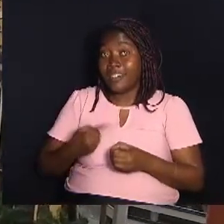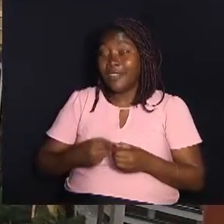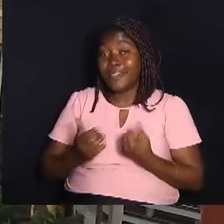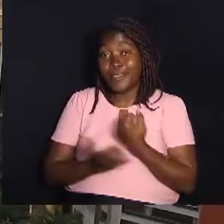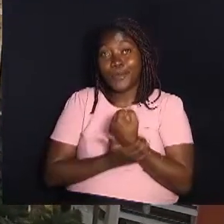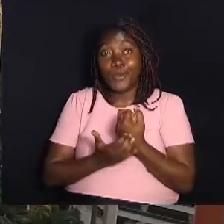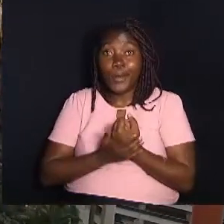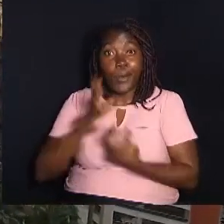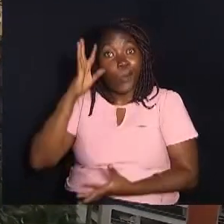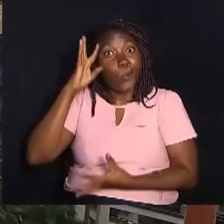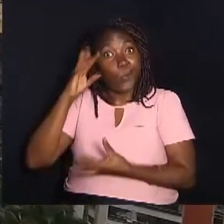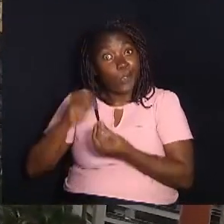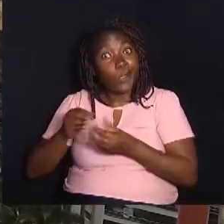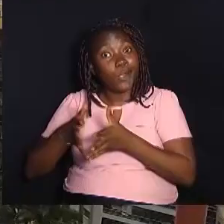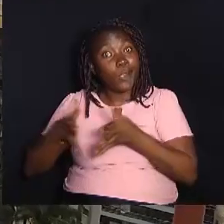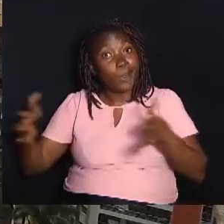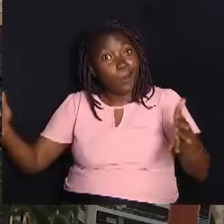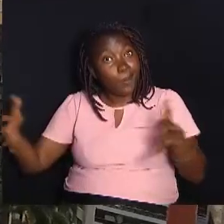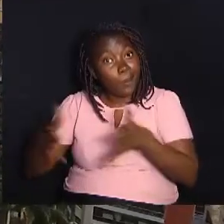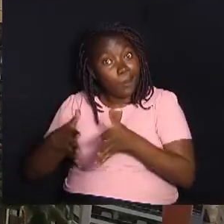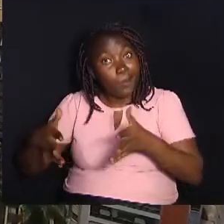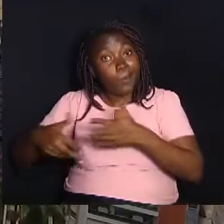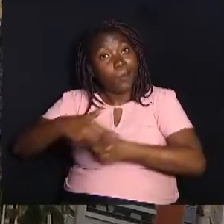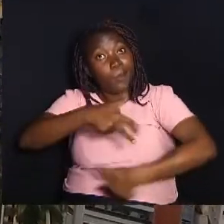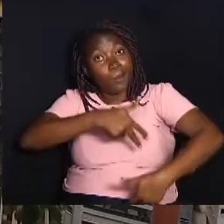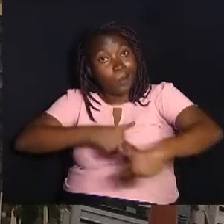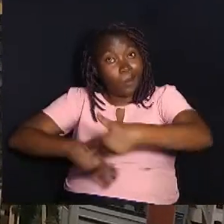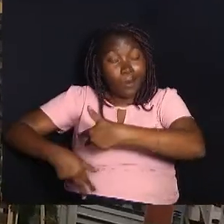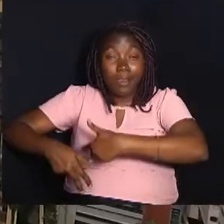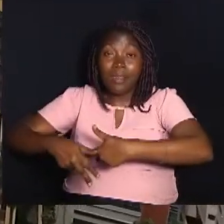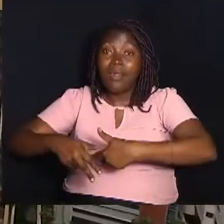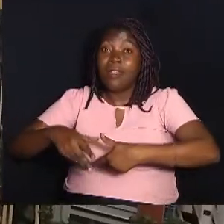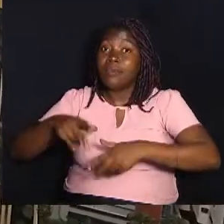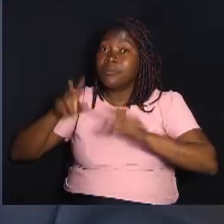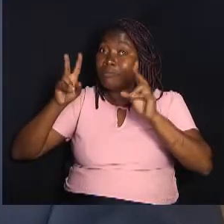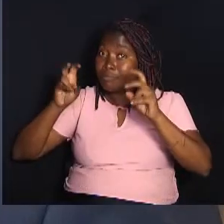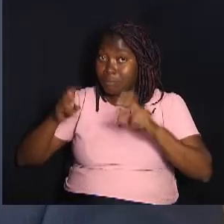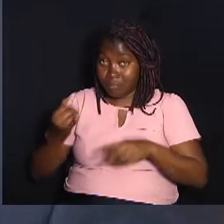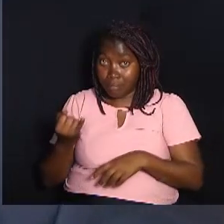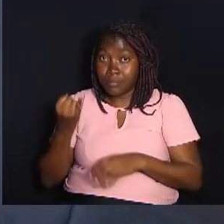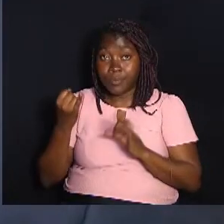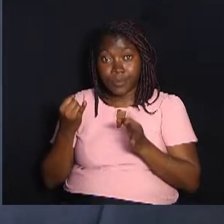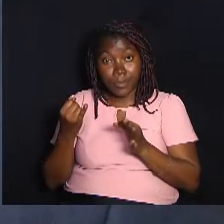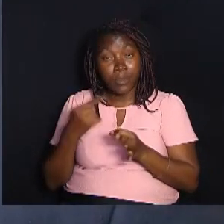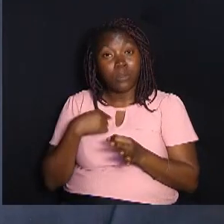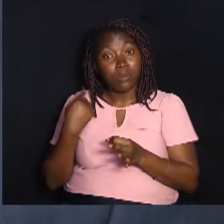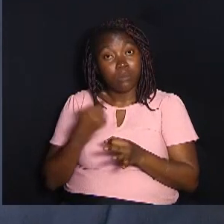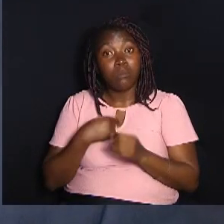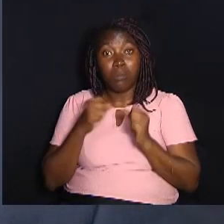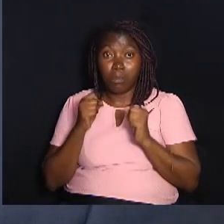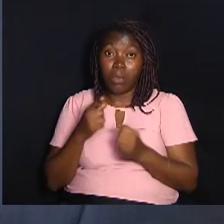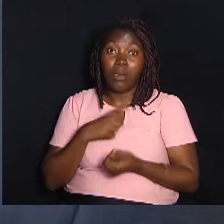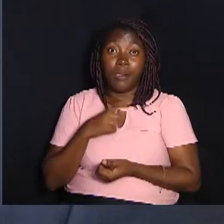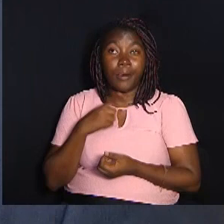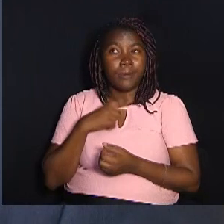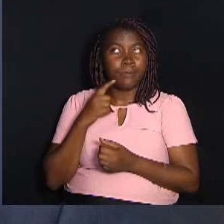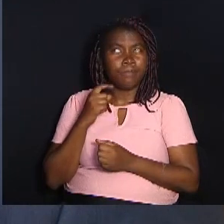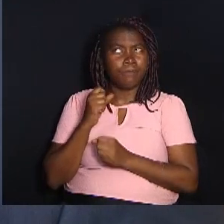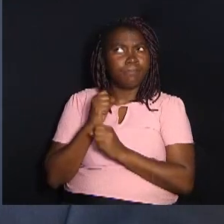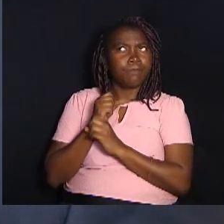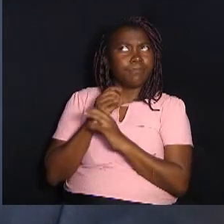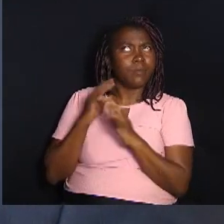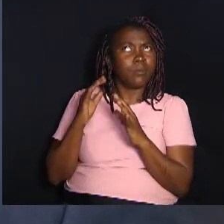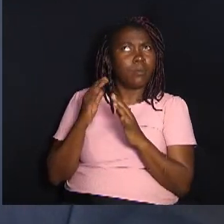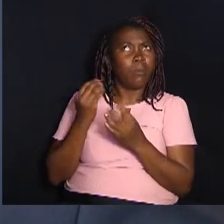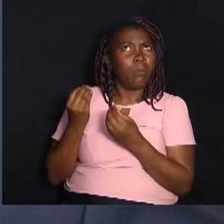cidade segura considerando seu tamanho e a densidade populacional temas importantes né Nós podemos ter aí